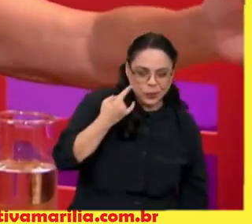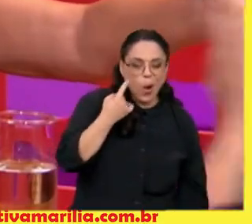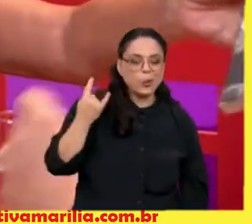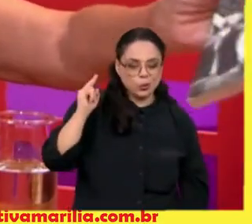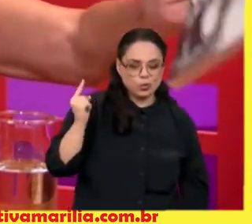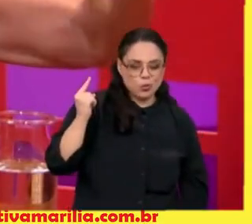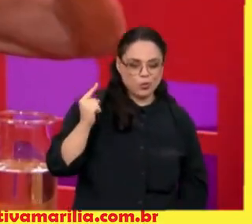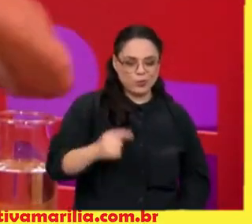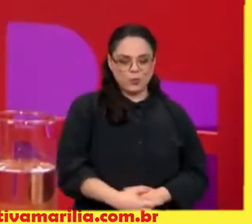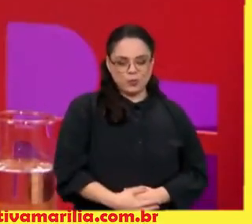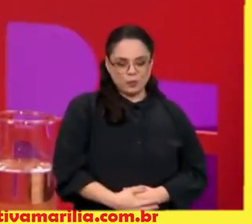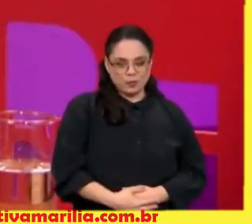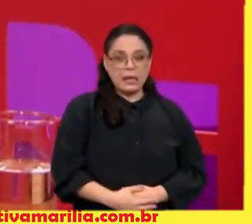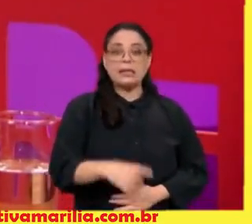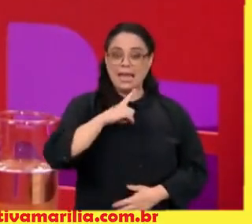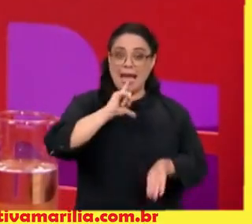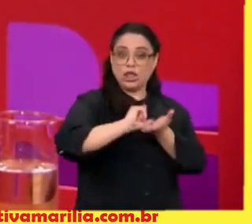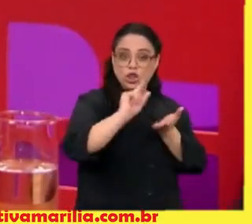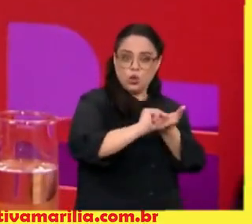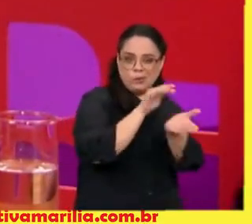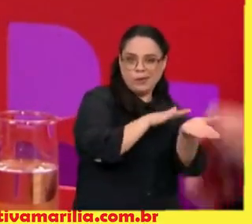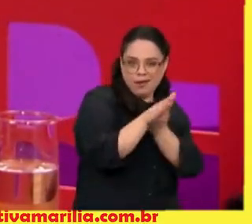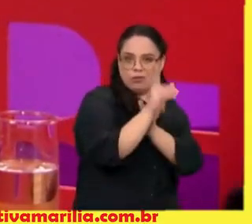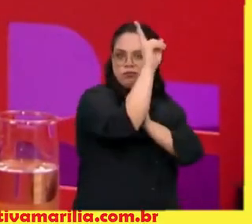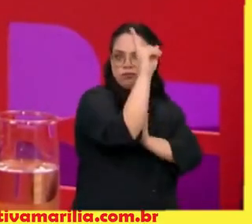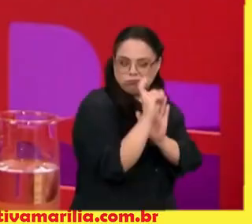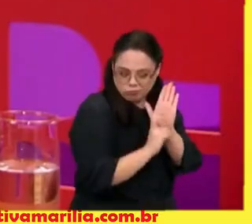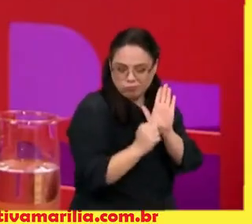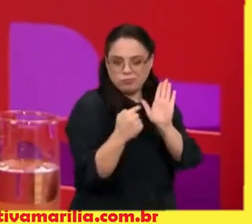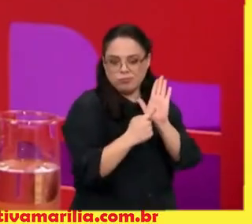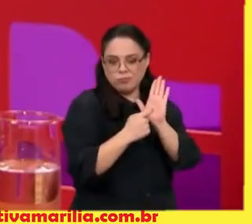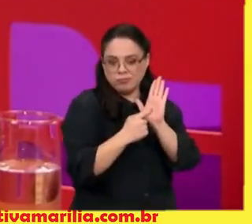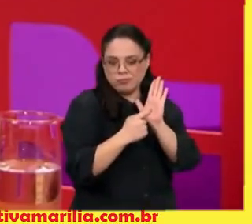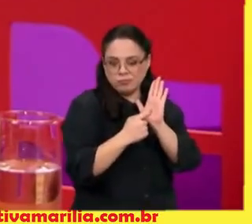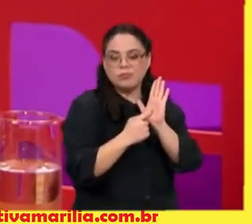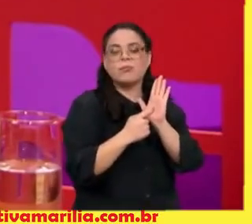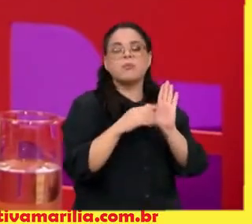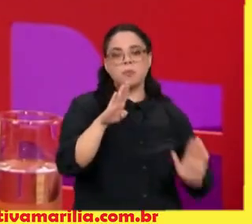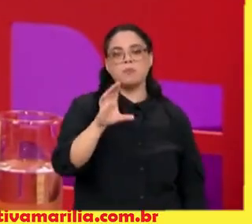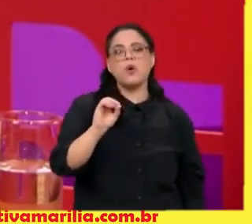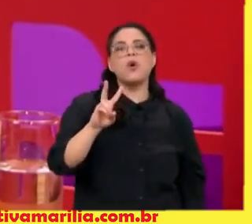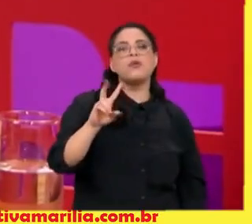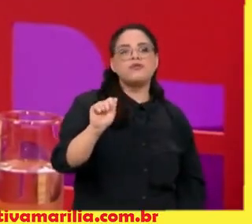Então, um dos artigos, que é justamente um caso de antibovarismo, porque o bovarismo tem a ver